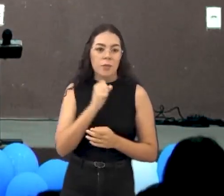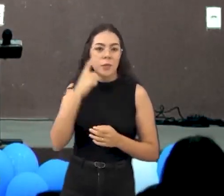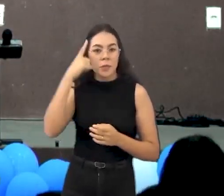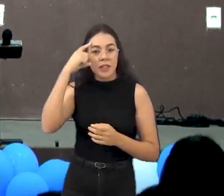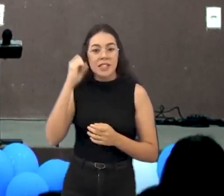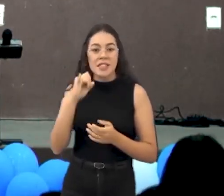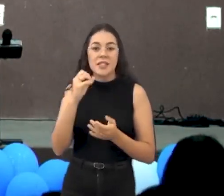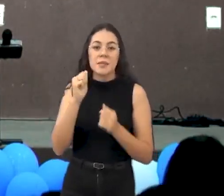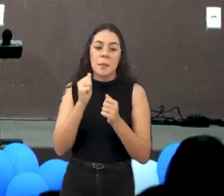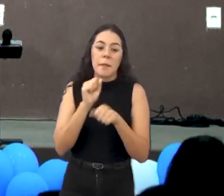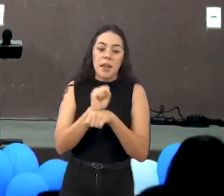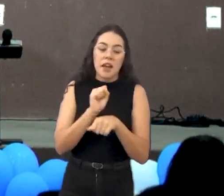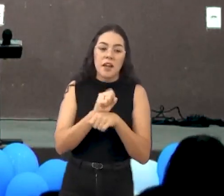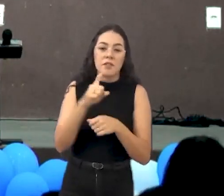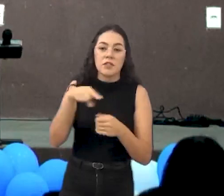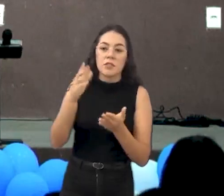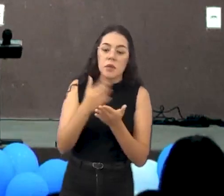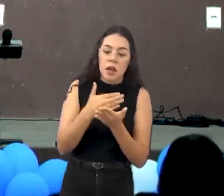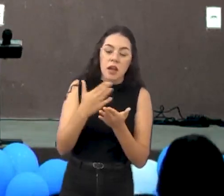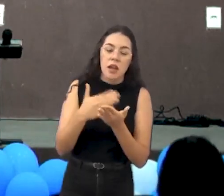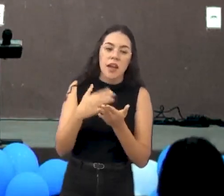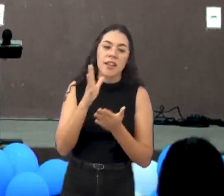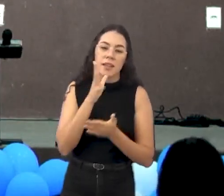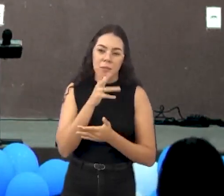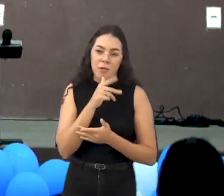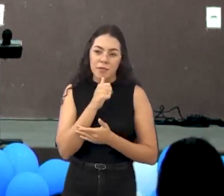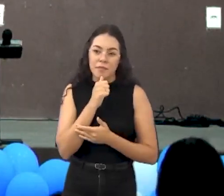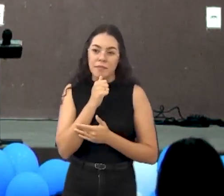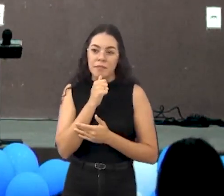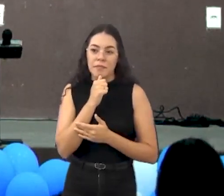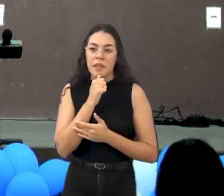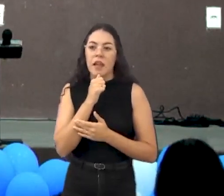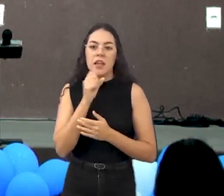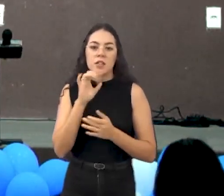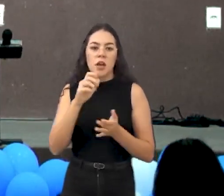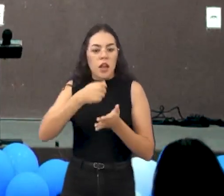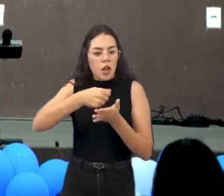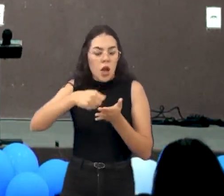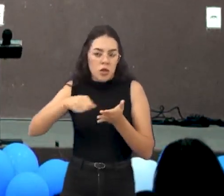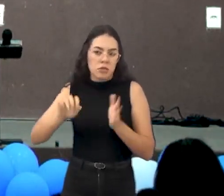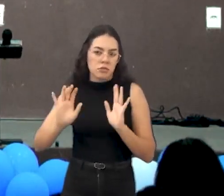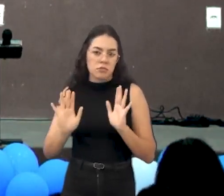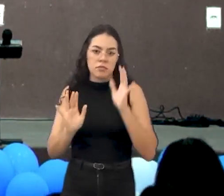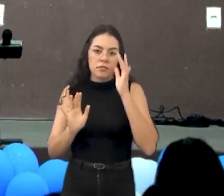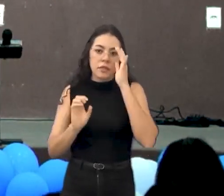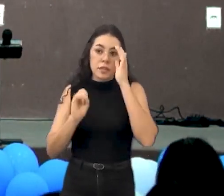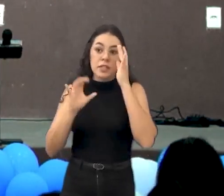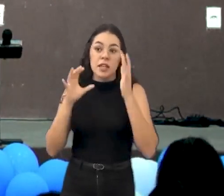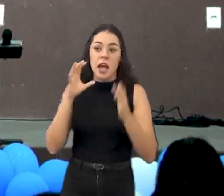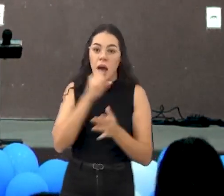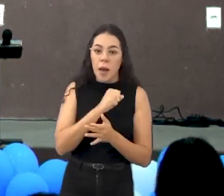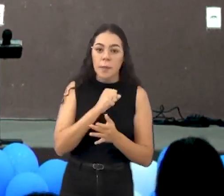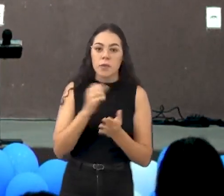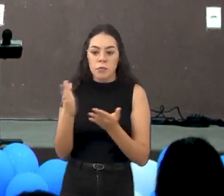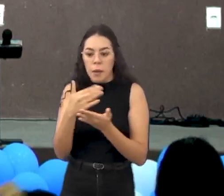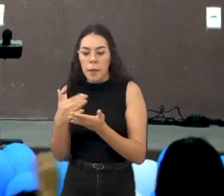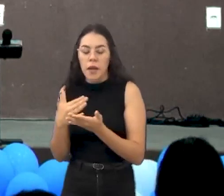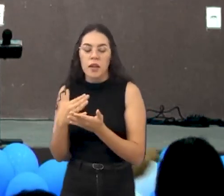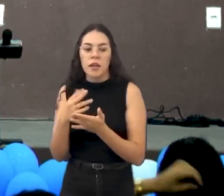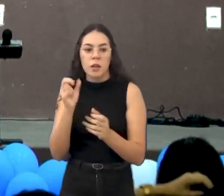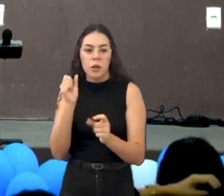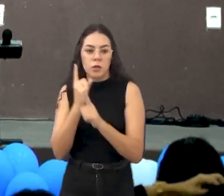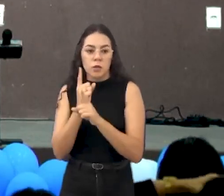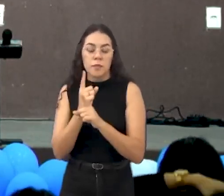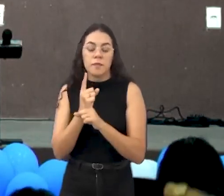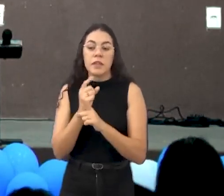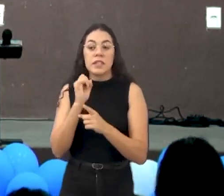passe o tempo da mensagem. Mas aí, quem for rápido na abertura, quem for devagar na abertura, anota e confere.